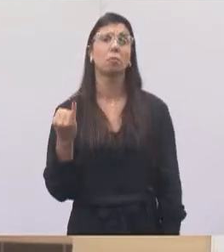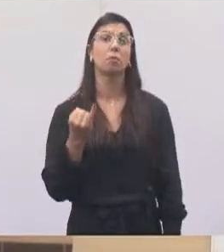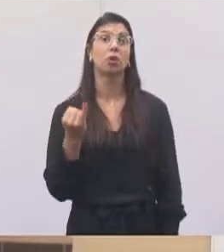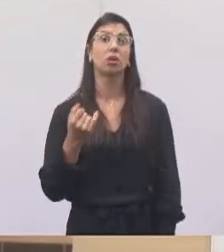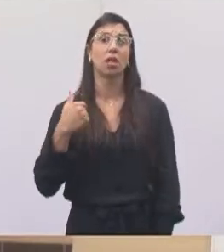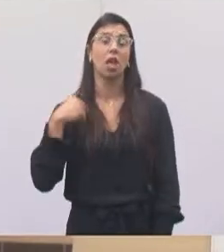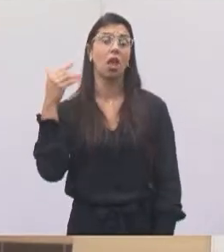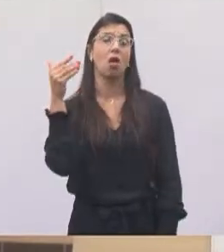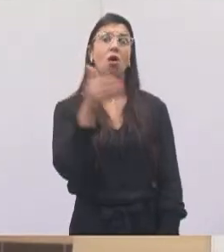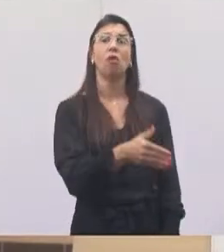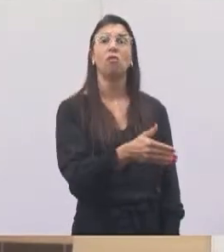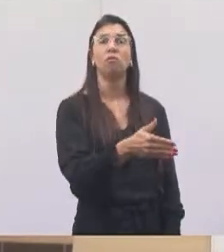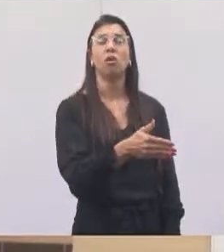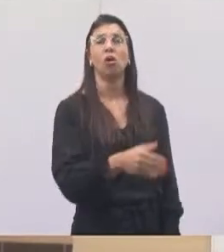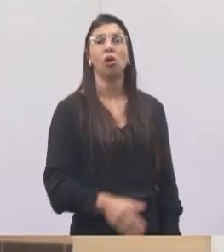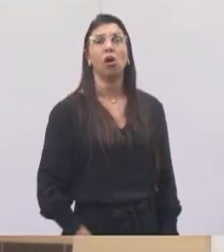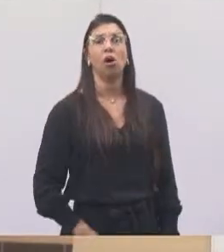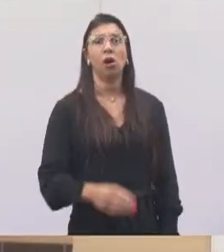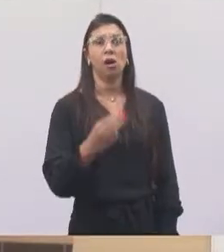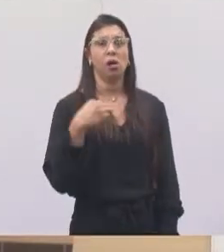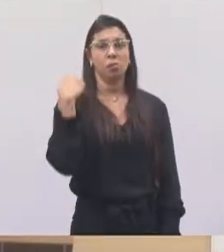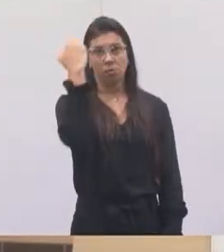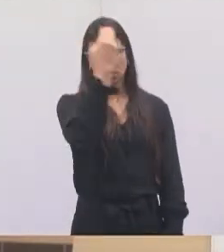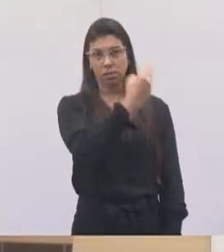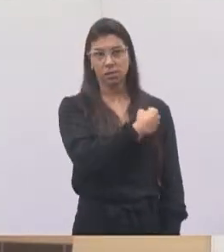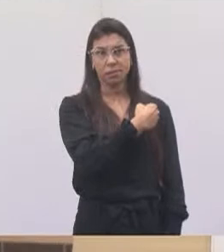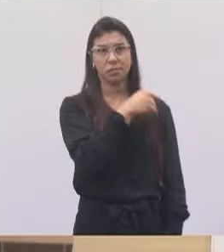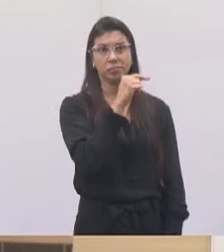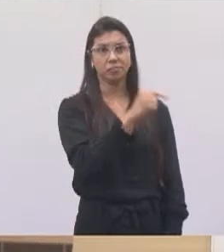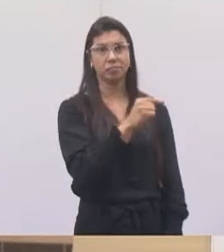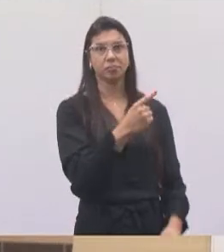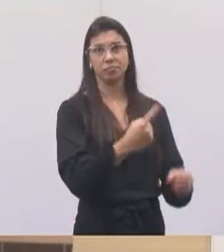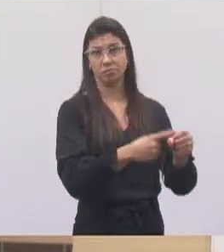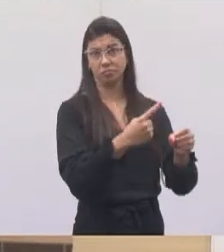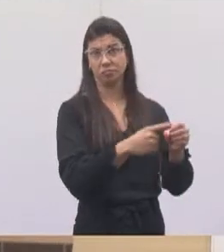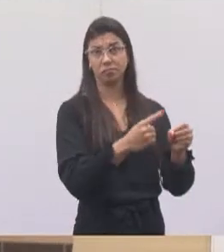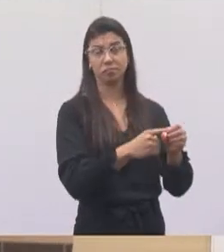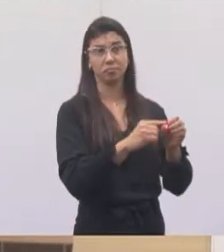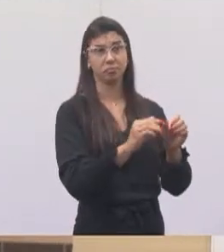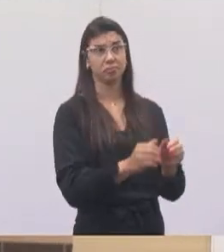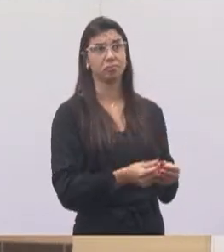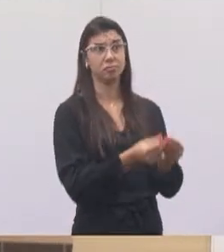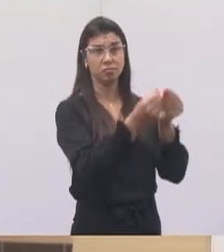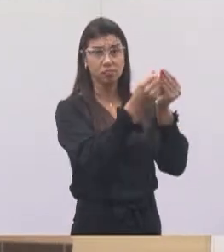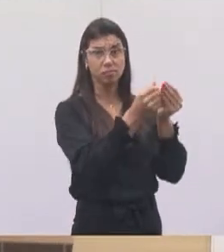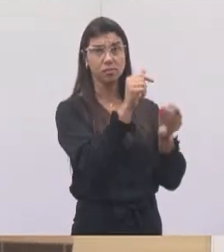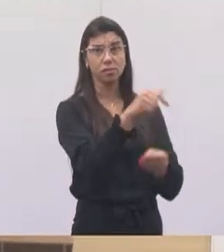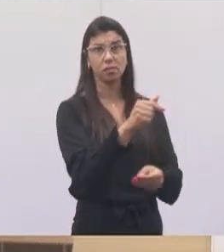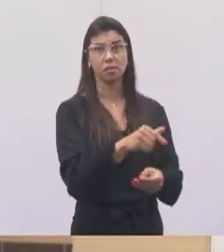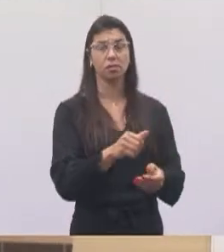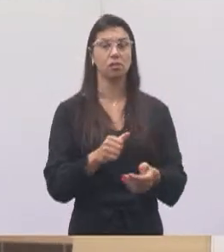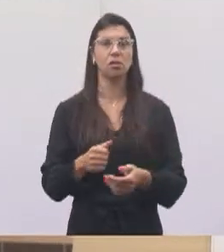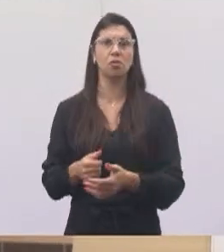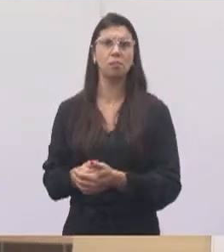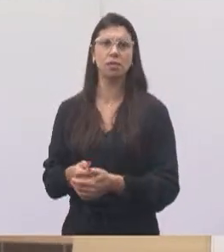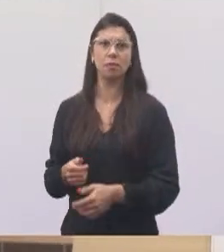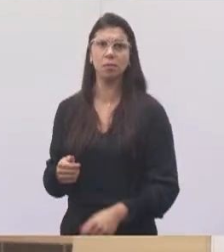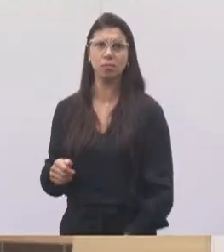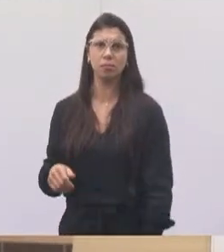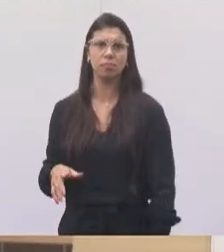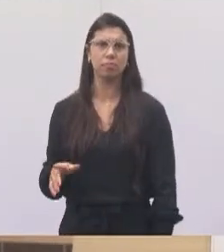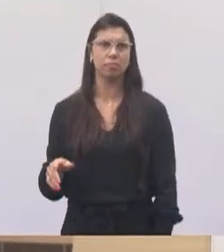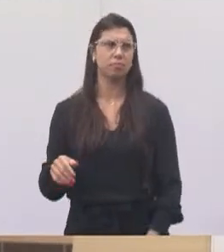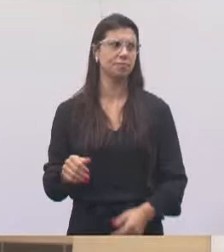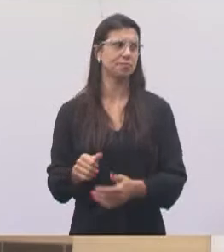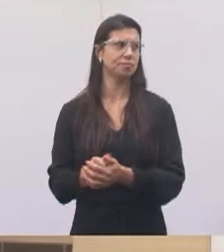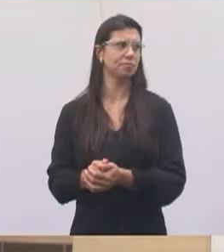tanto que eu vou em Aparecida do Norte assistir uma missa que eu adoro, eu vou na Umbanda, tá? Eu vou